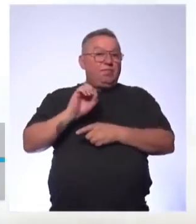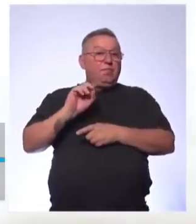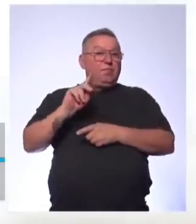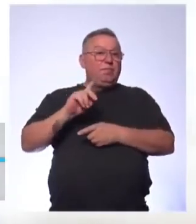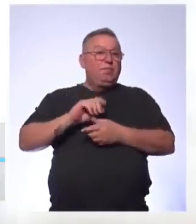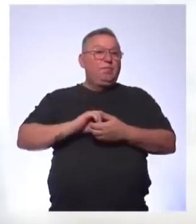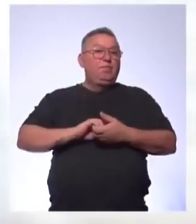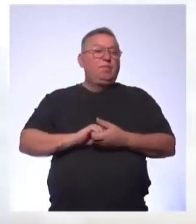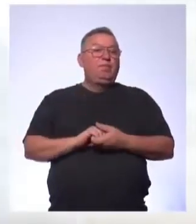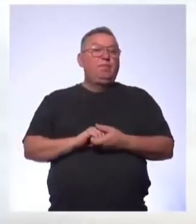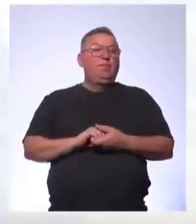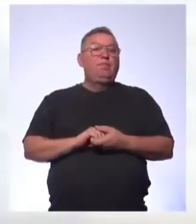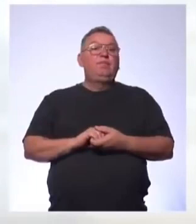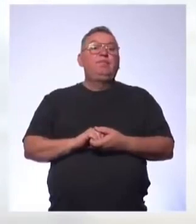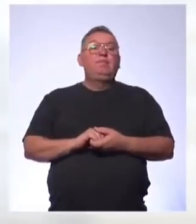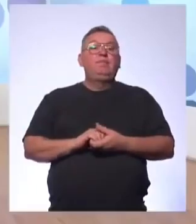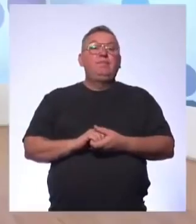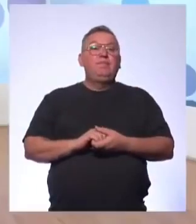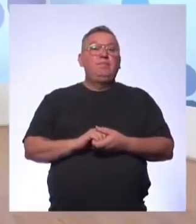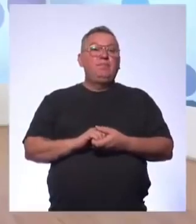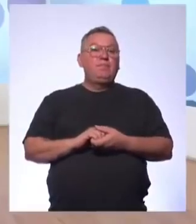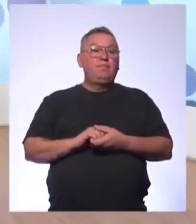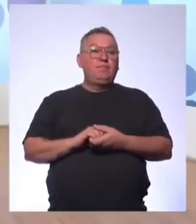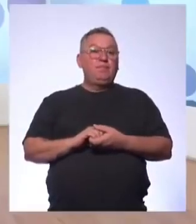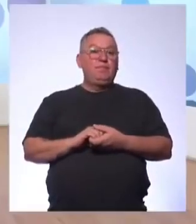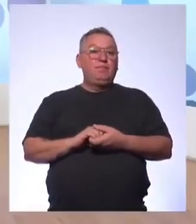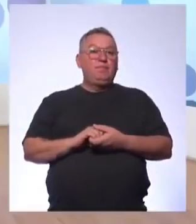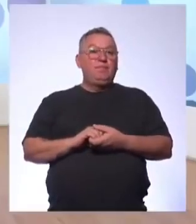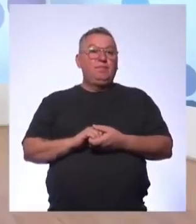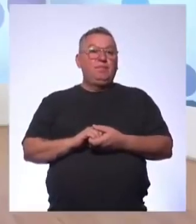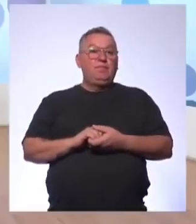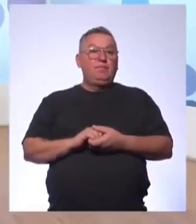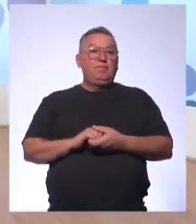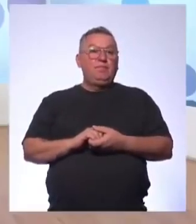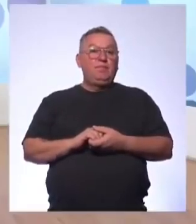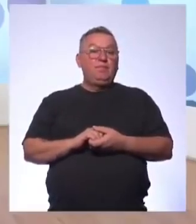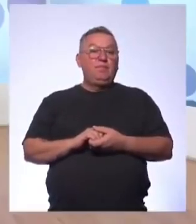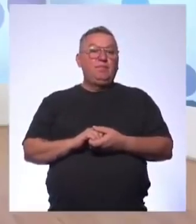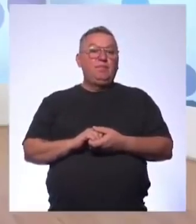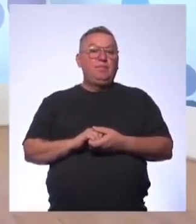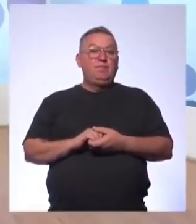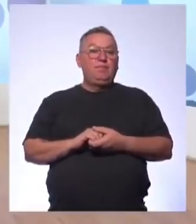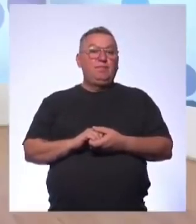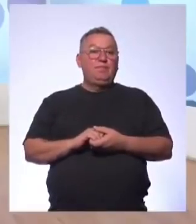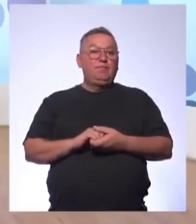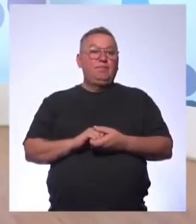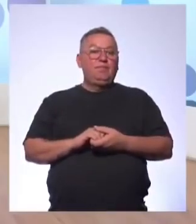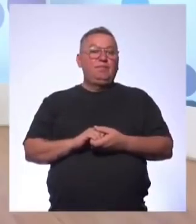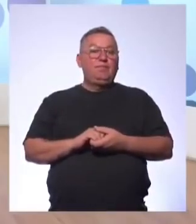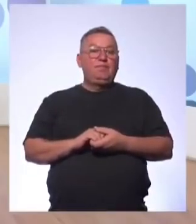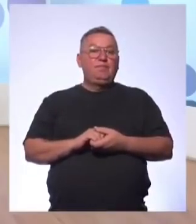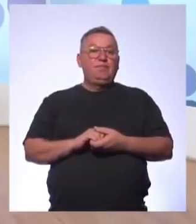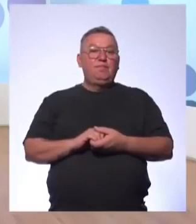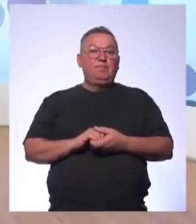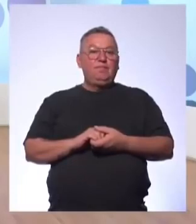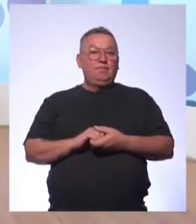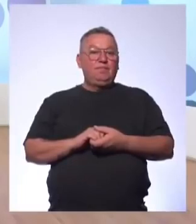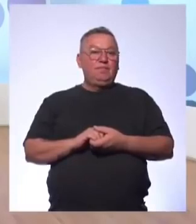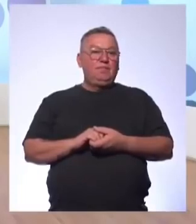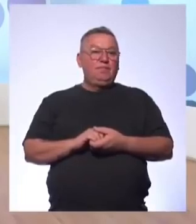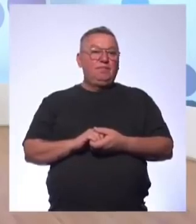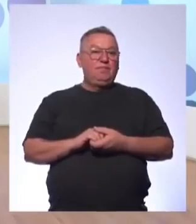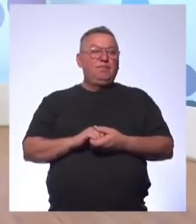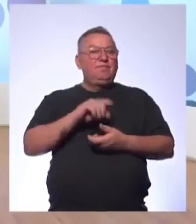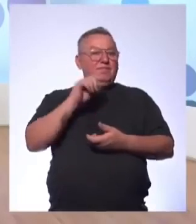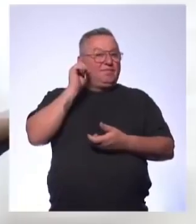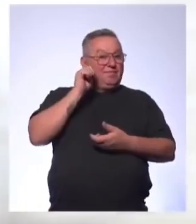bom? Vamos lá, Ed? No, that's cool. I am the girl. Ok. You are the boy. Ok. Good. Eu falei que eu sou a menina e